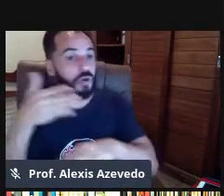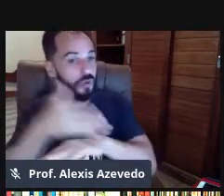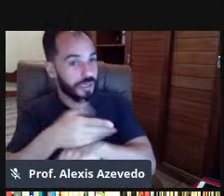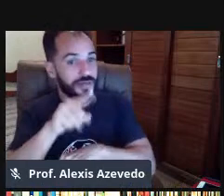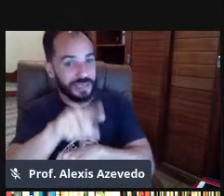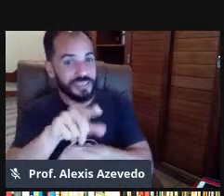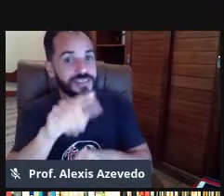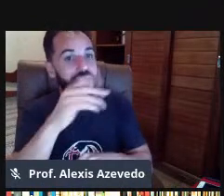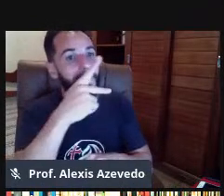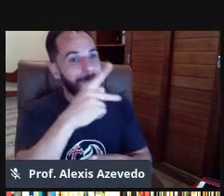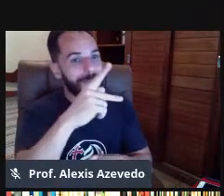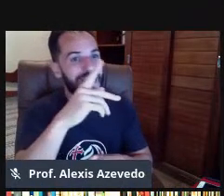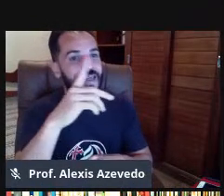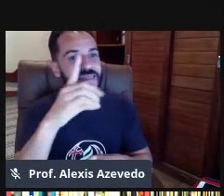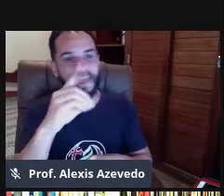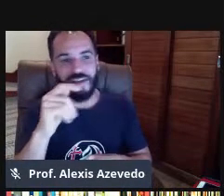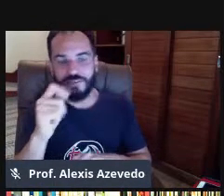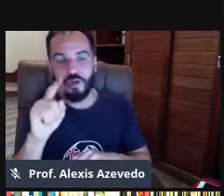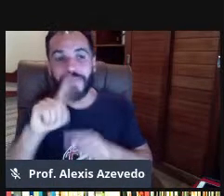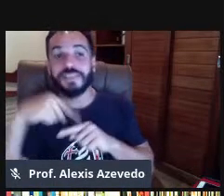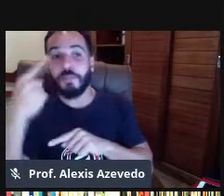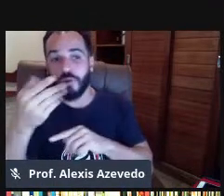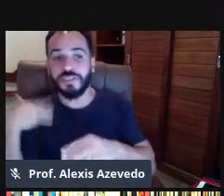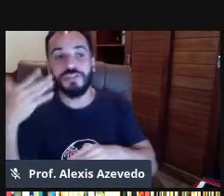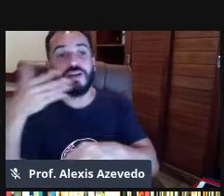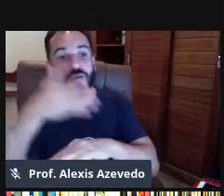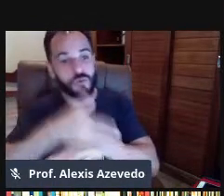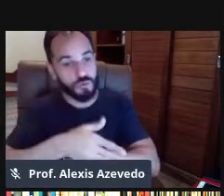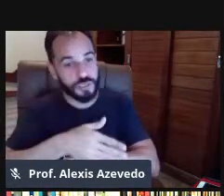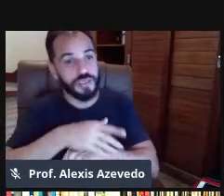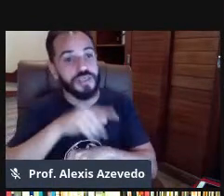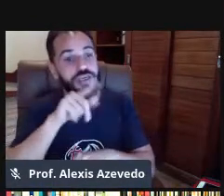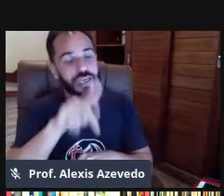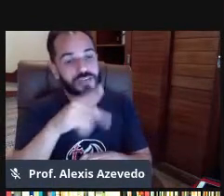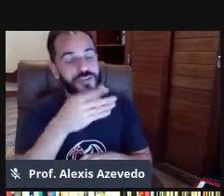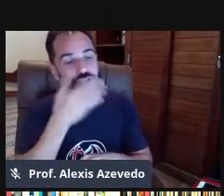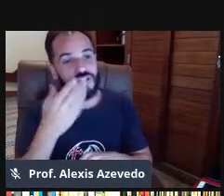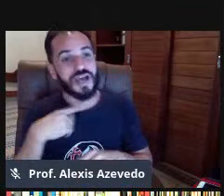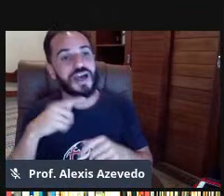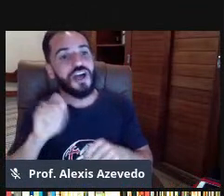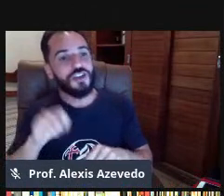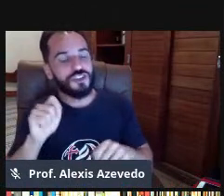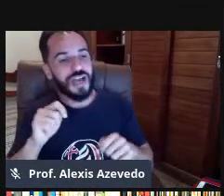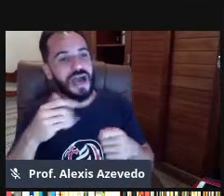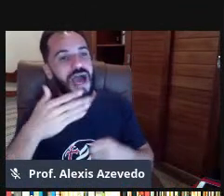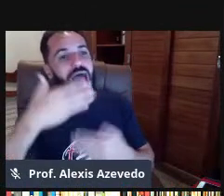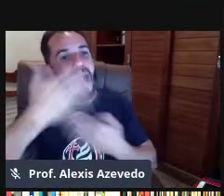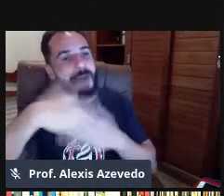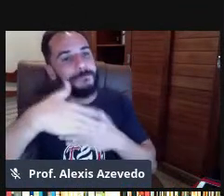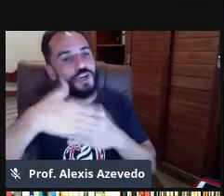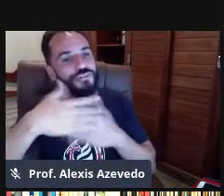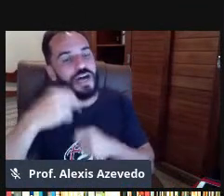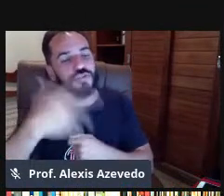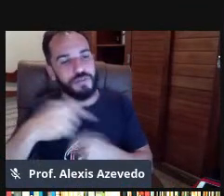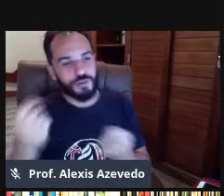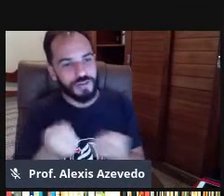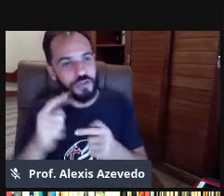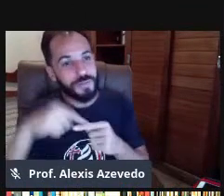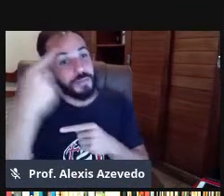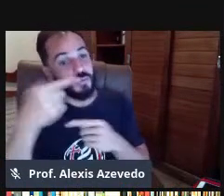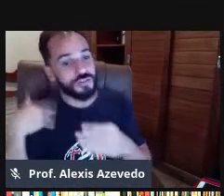projeto pedagógico, dizendo, da licenciatura já está incluído, né, já foi aprovado, e no do bacharelado